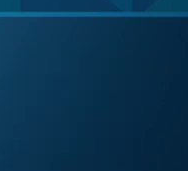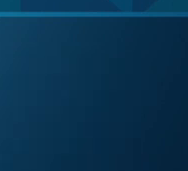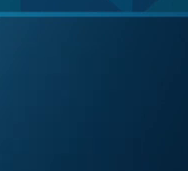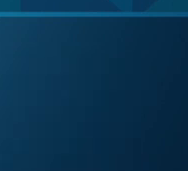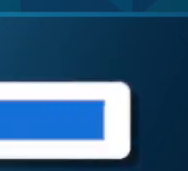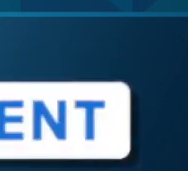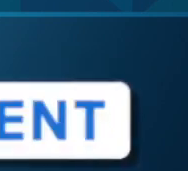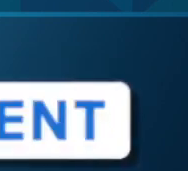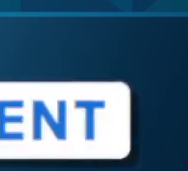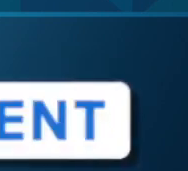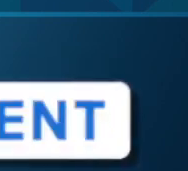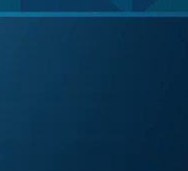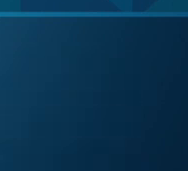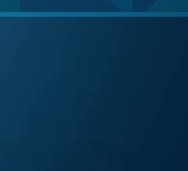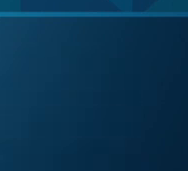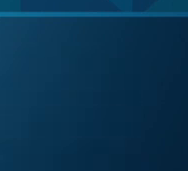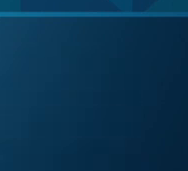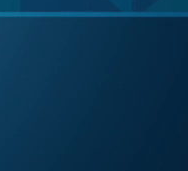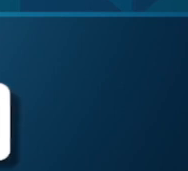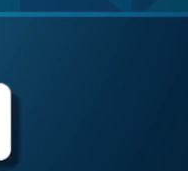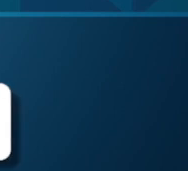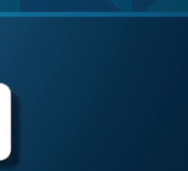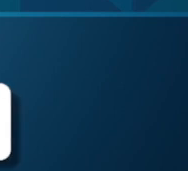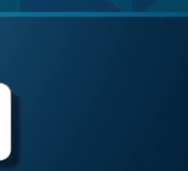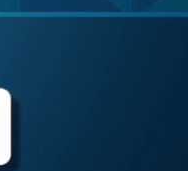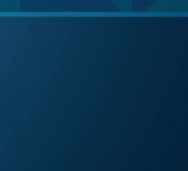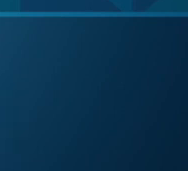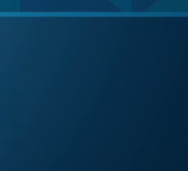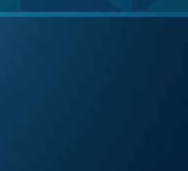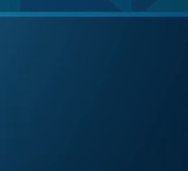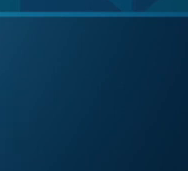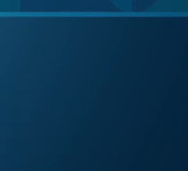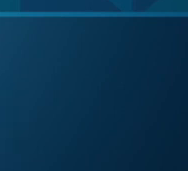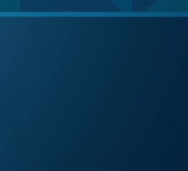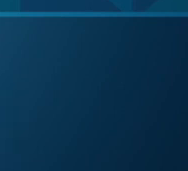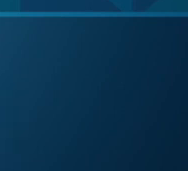notificação. Fo comentário no fahetutang ba media social siraselek.